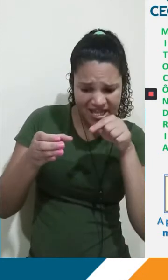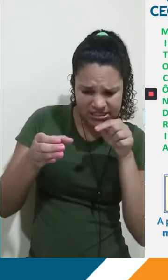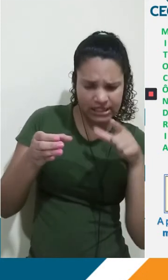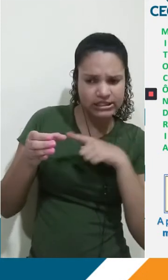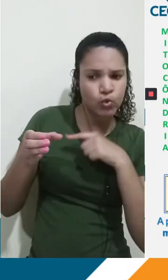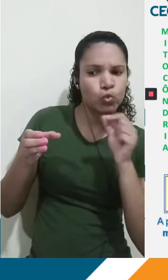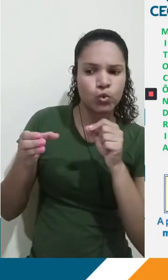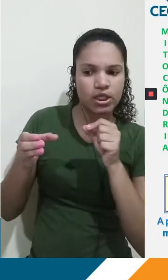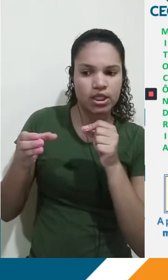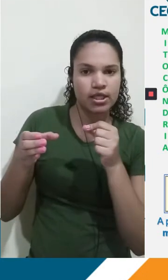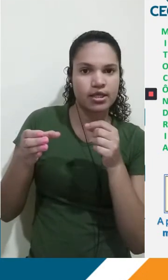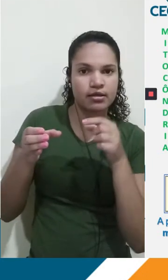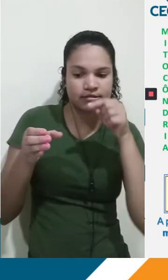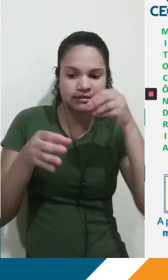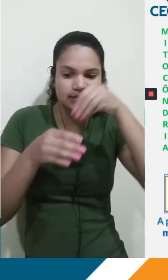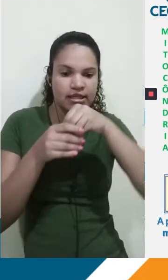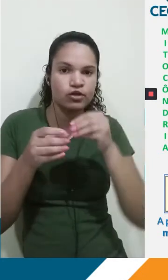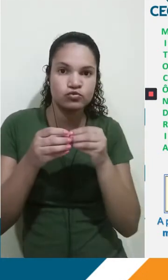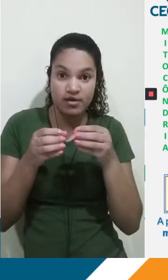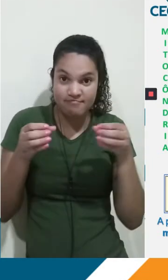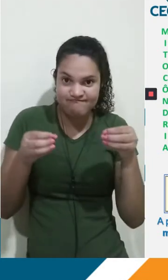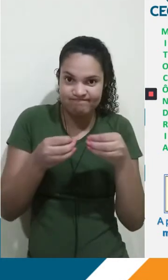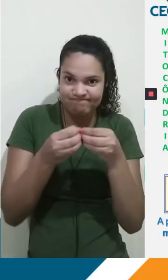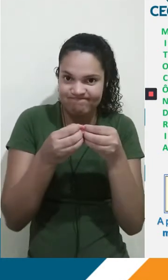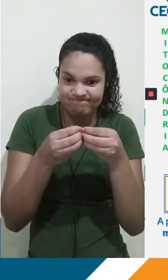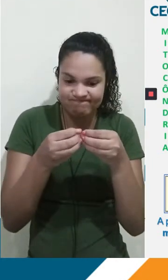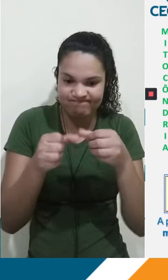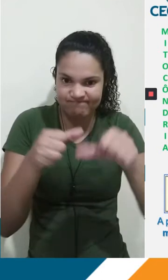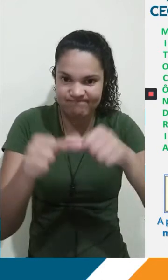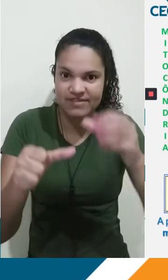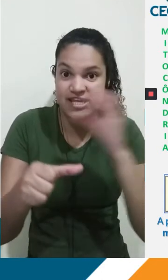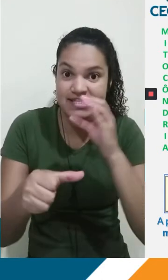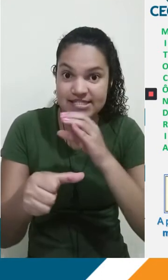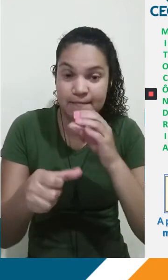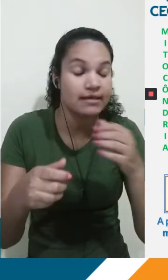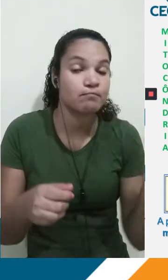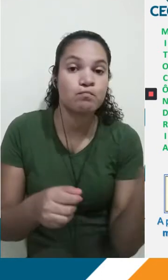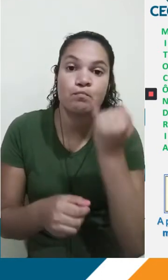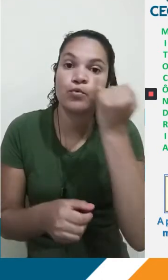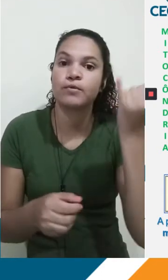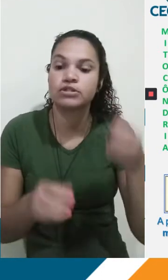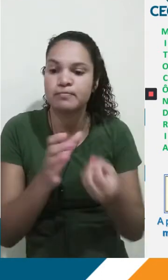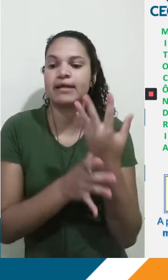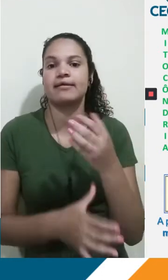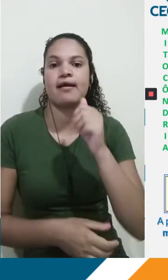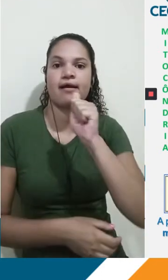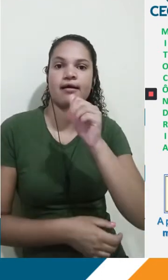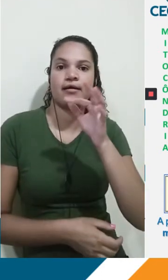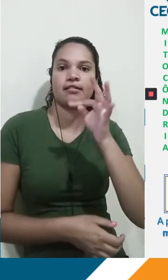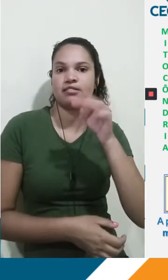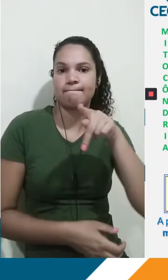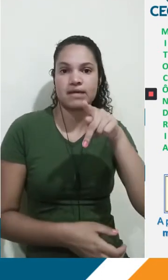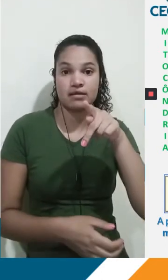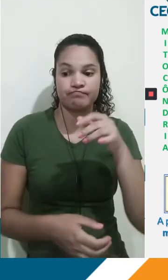existe um conjunto de enzimas que são fundamentais para a produção do ATP. Sem ser a crista